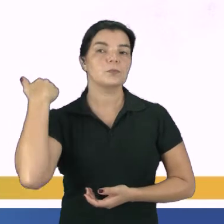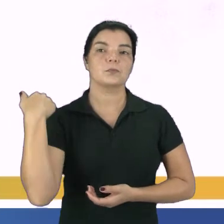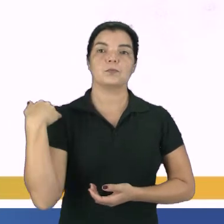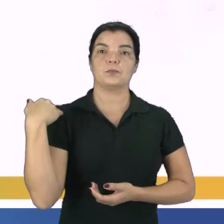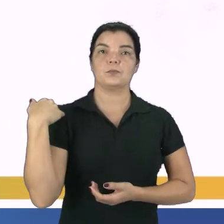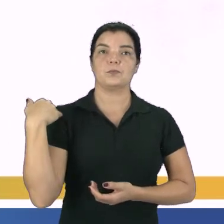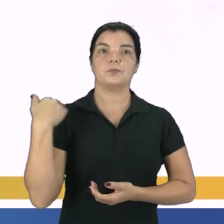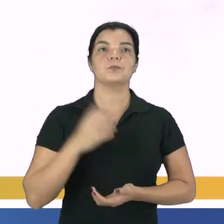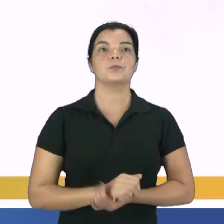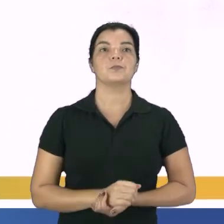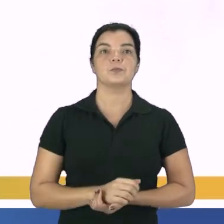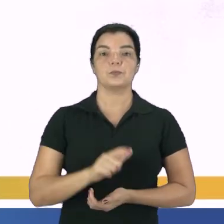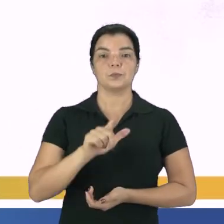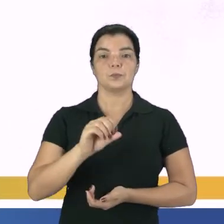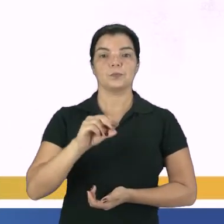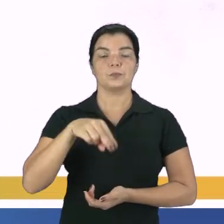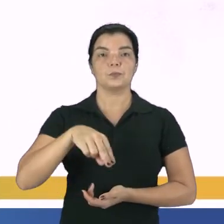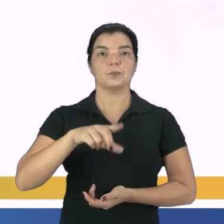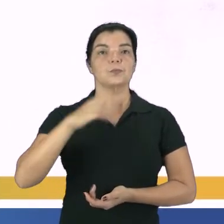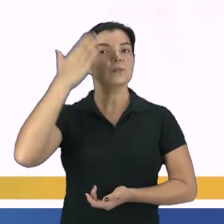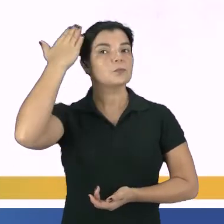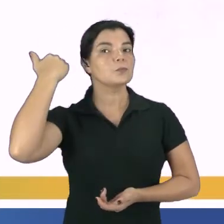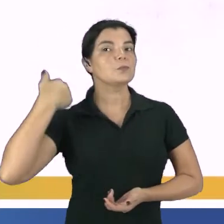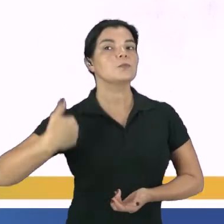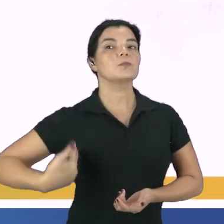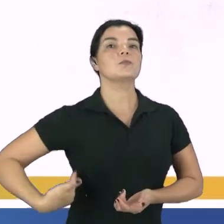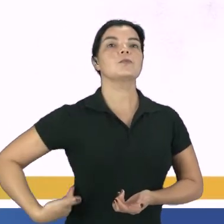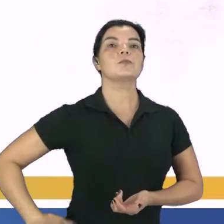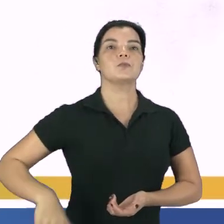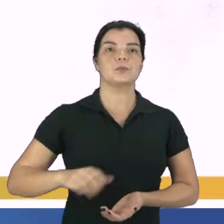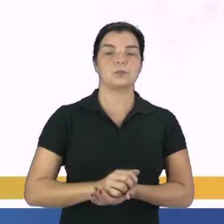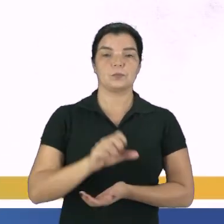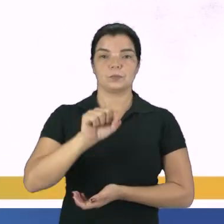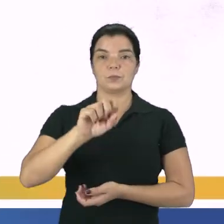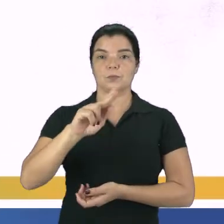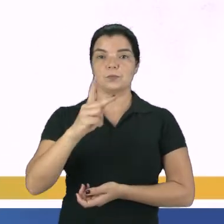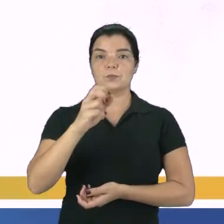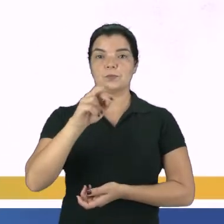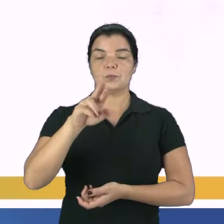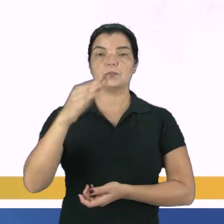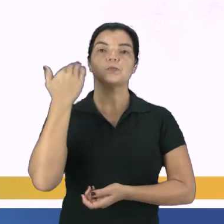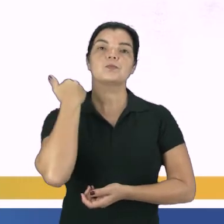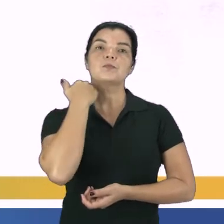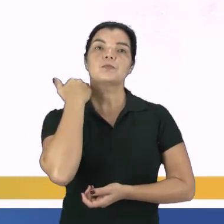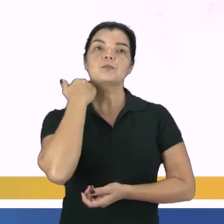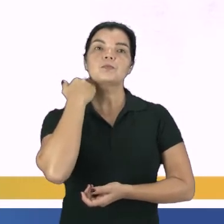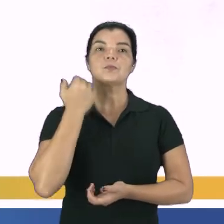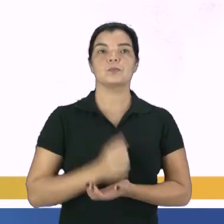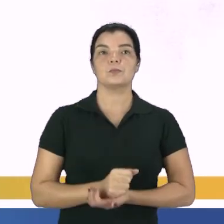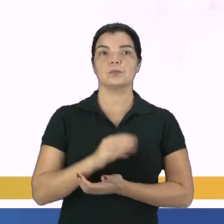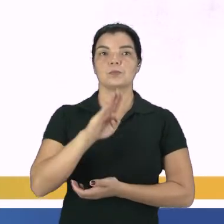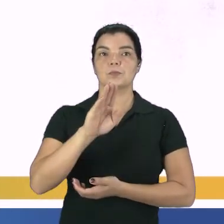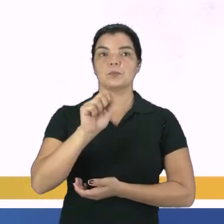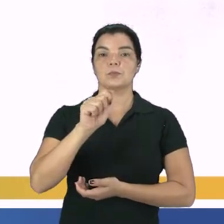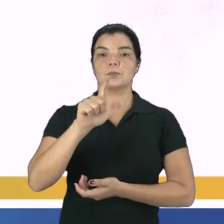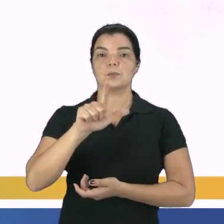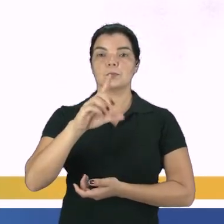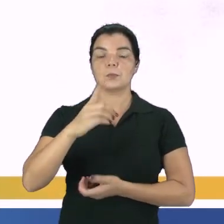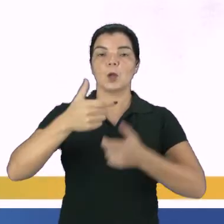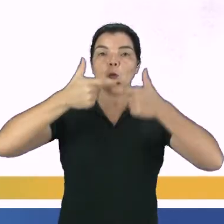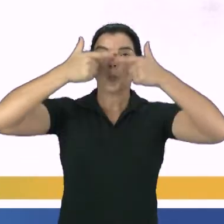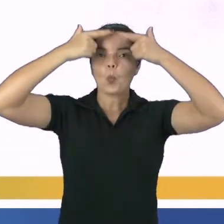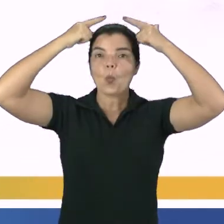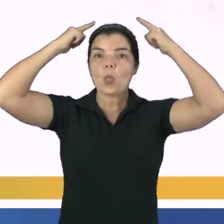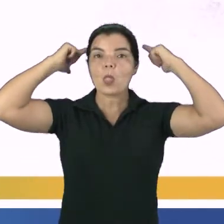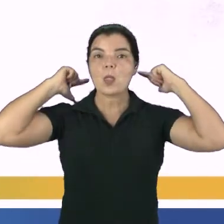ombros, long, o cabelo comprido, short, curto, e bald, não tem